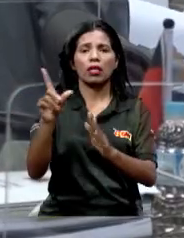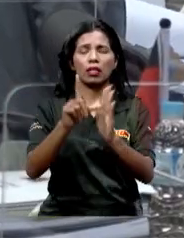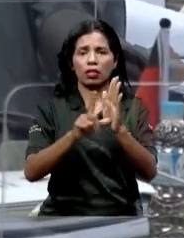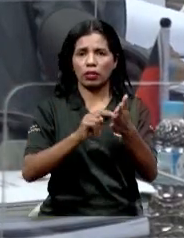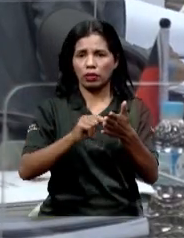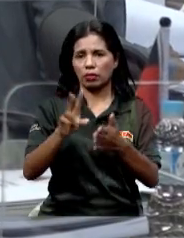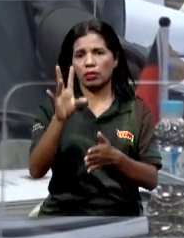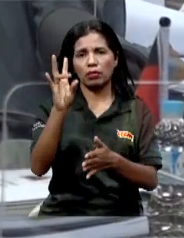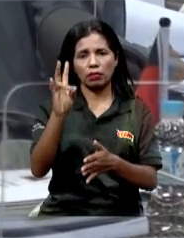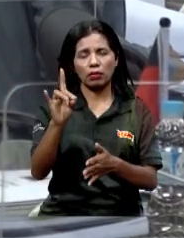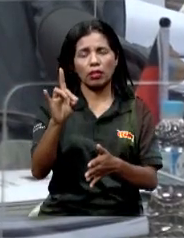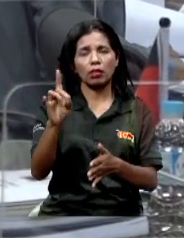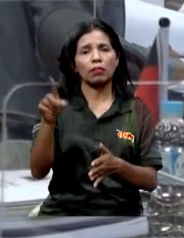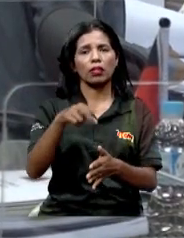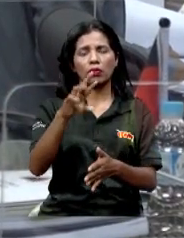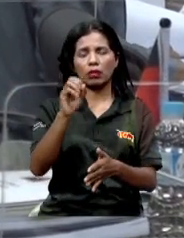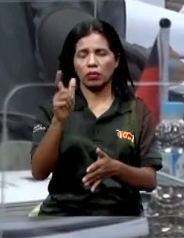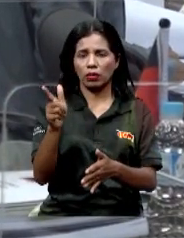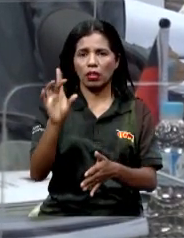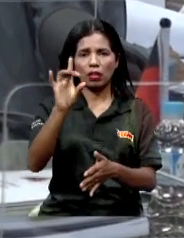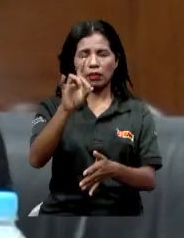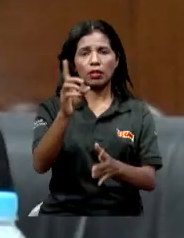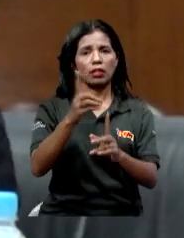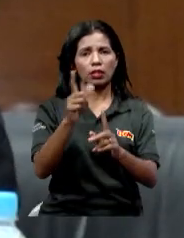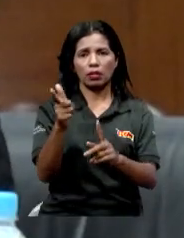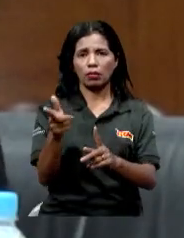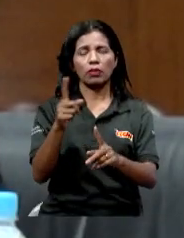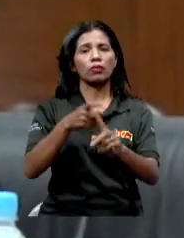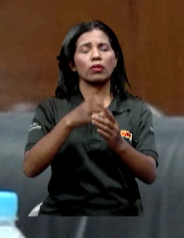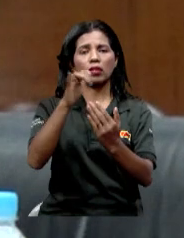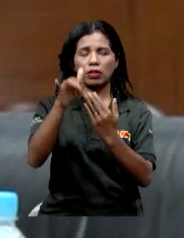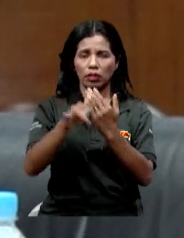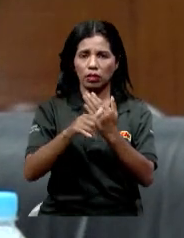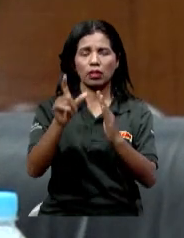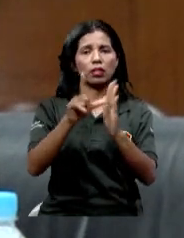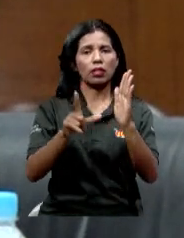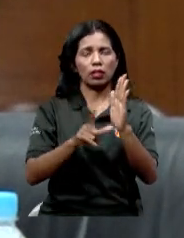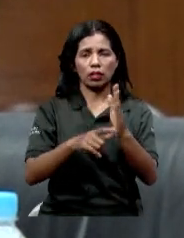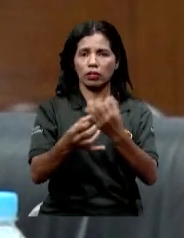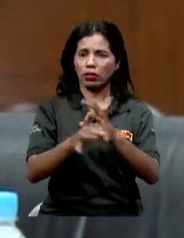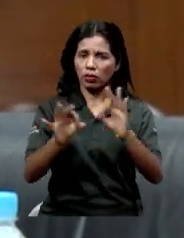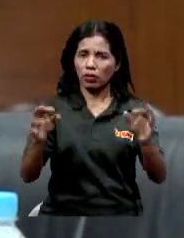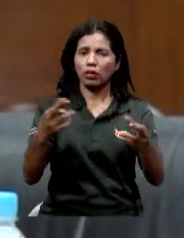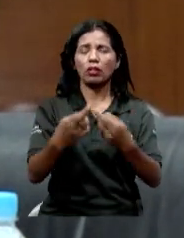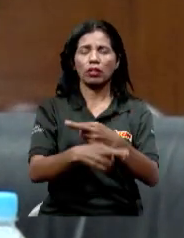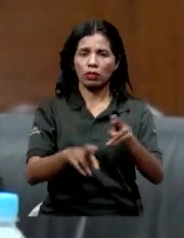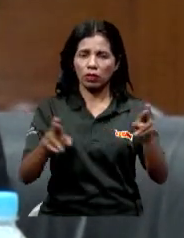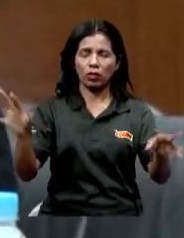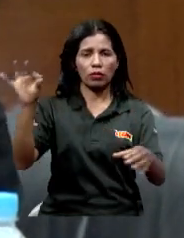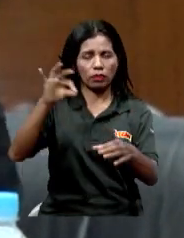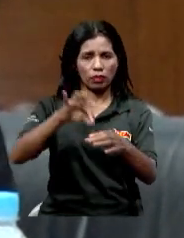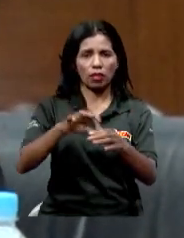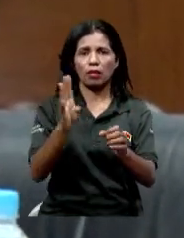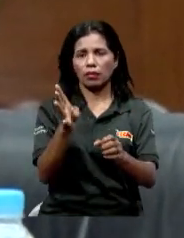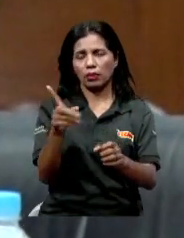walu, barra ring rua walu, lorantolo nulo, fulanzuenho, lei tributária e a final global, o resultado votação a favor, hat